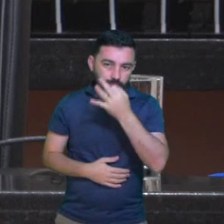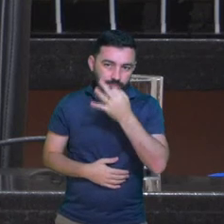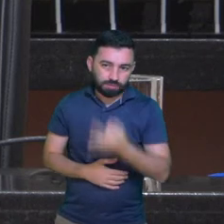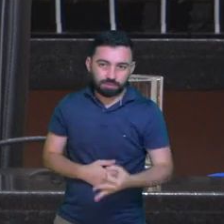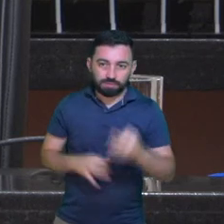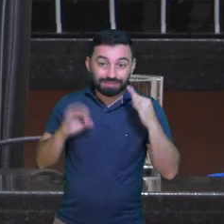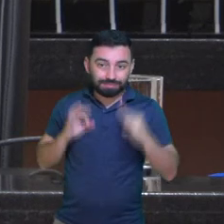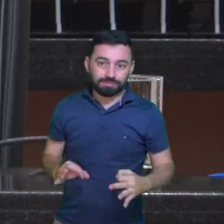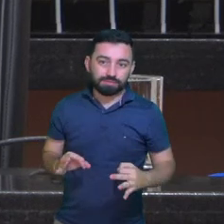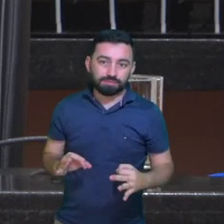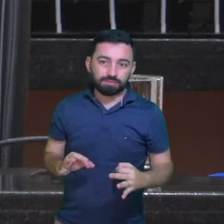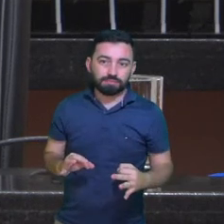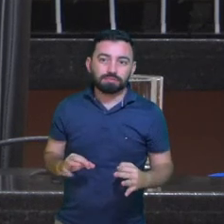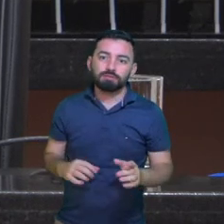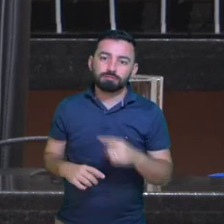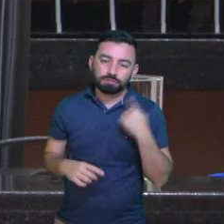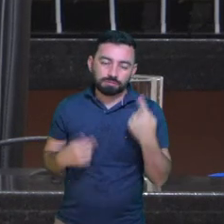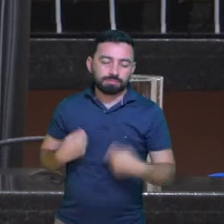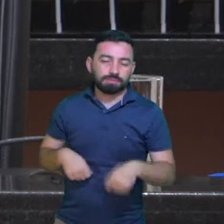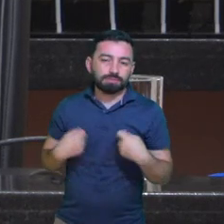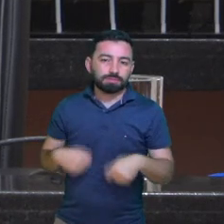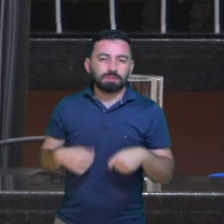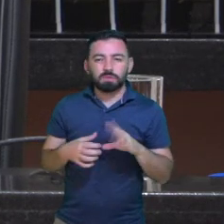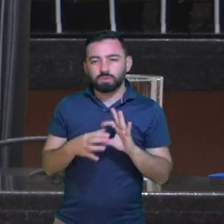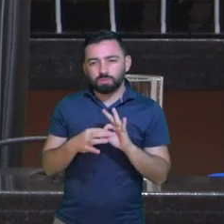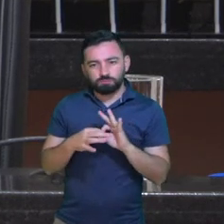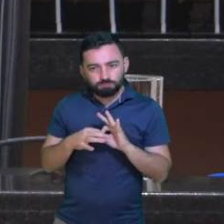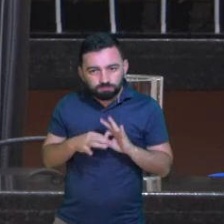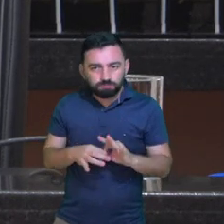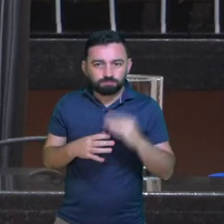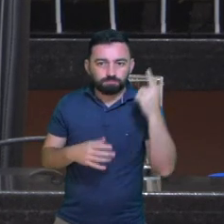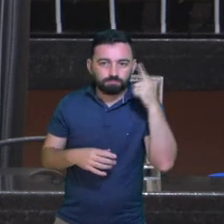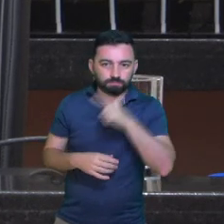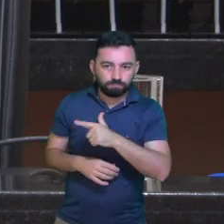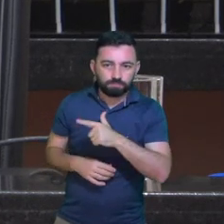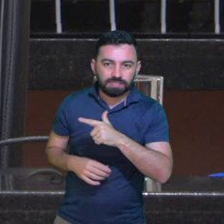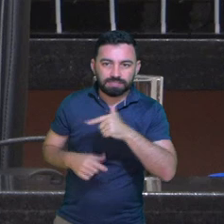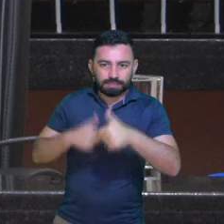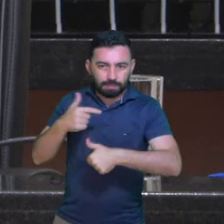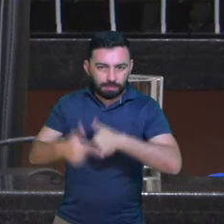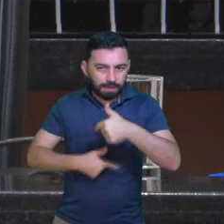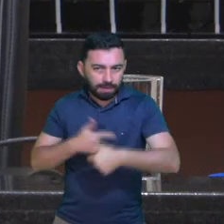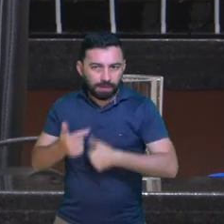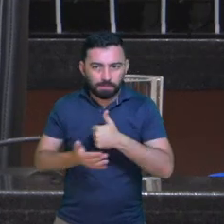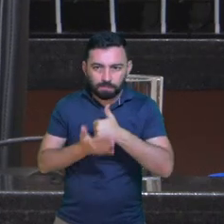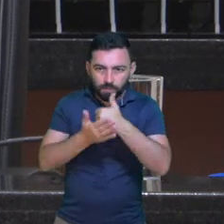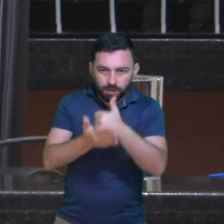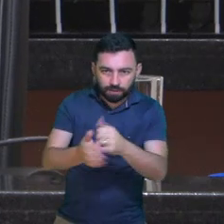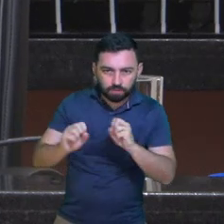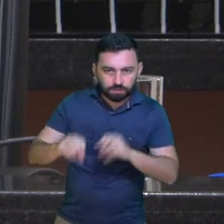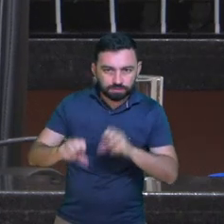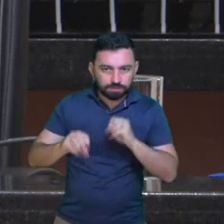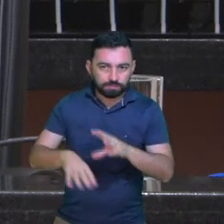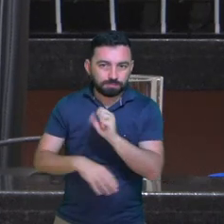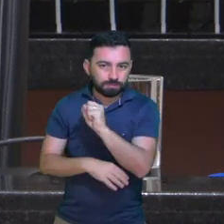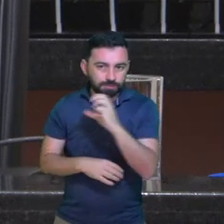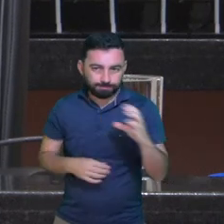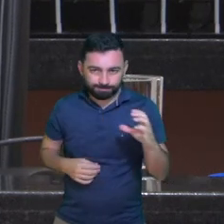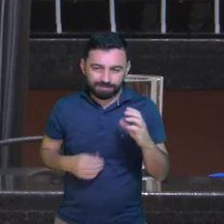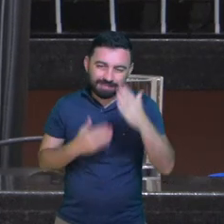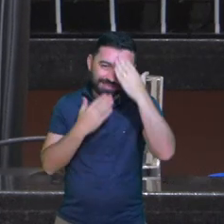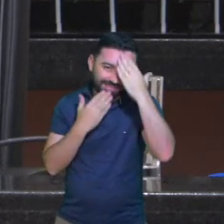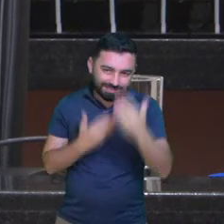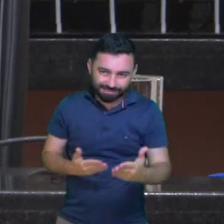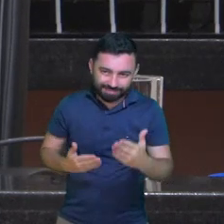certeza que nós temos que nos unir para conseguir trabalhar pelo bem da Educação de Santa Catarina Então é isso eu agradeço